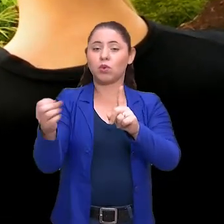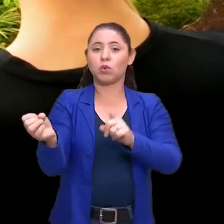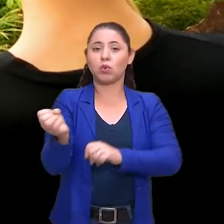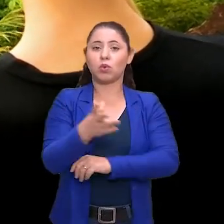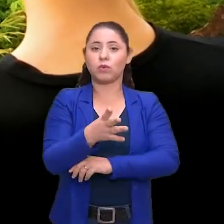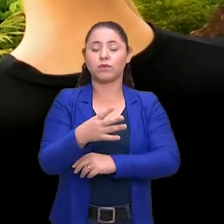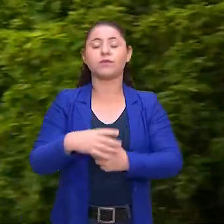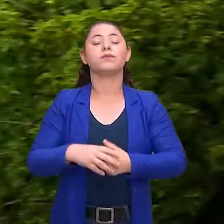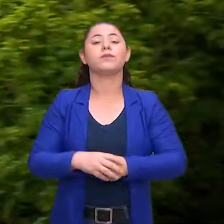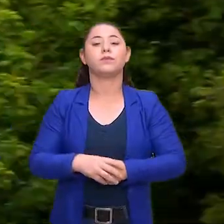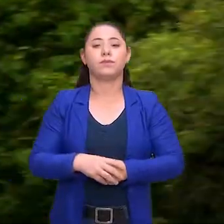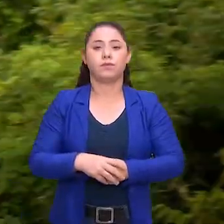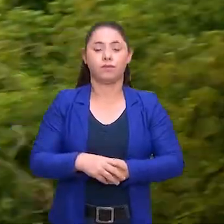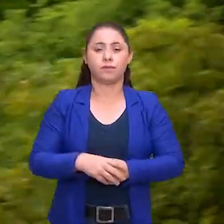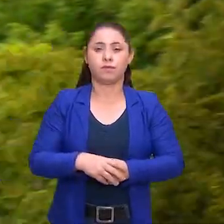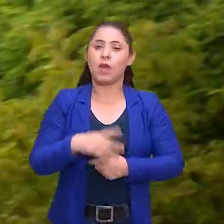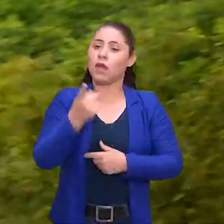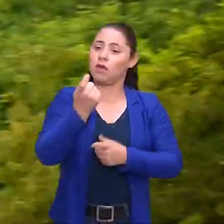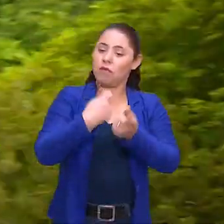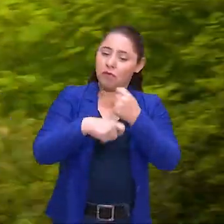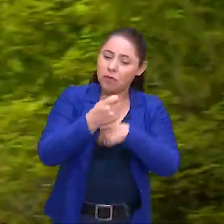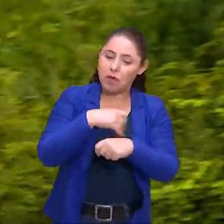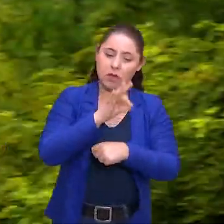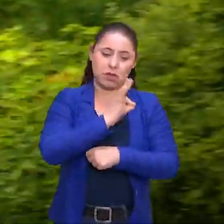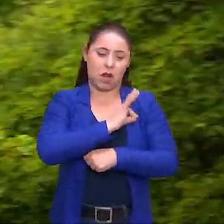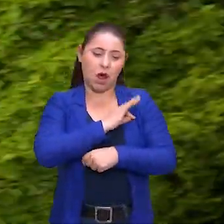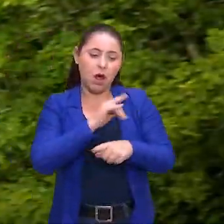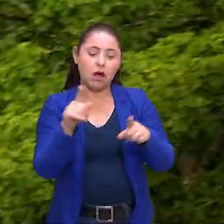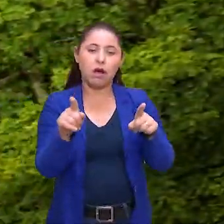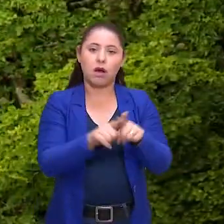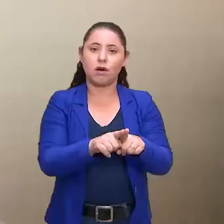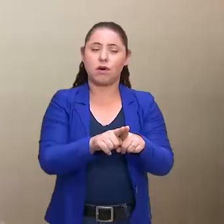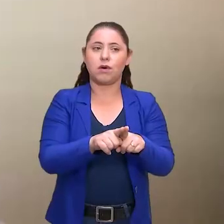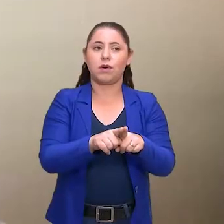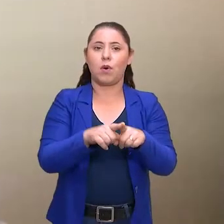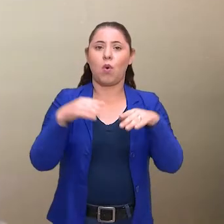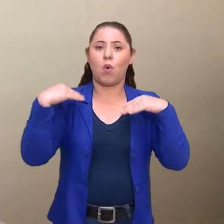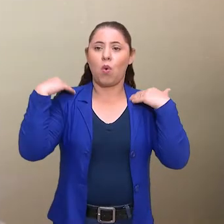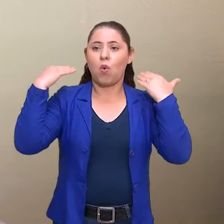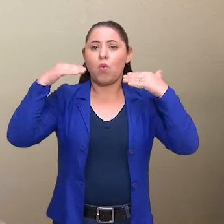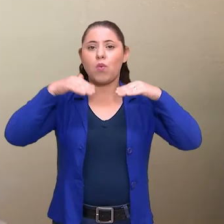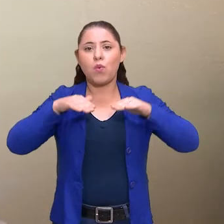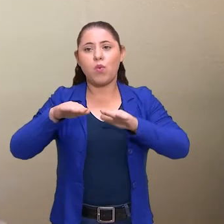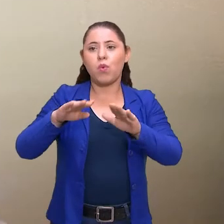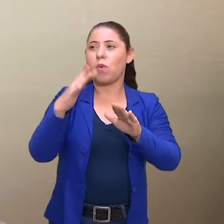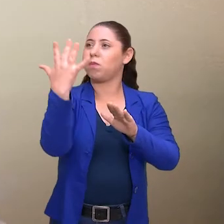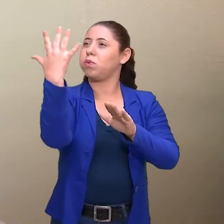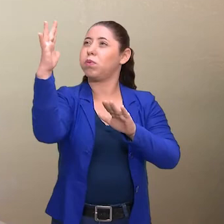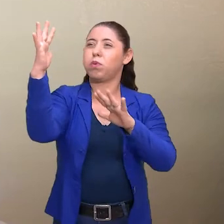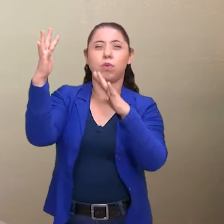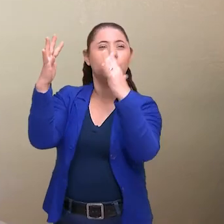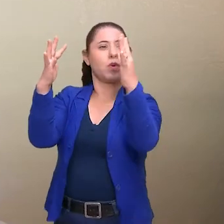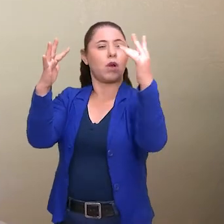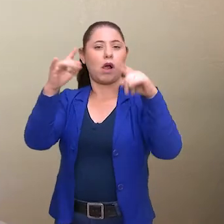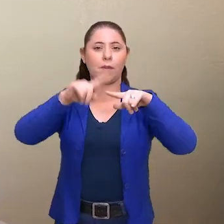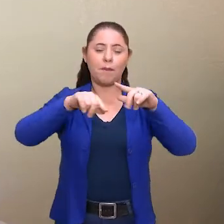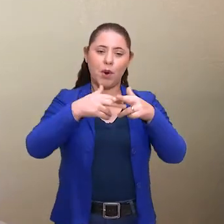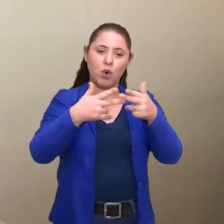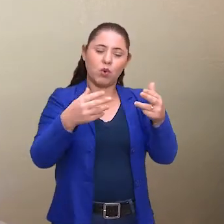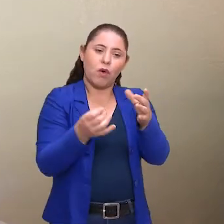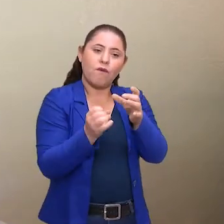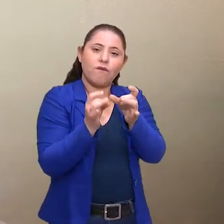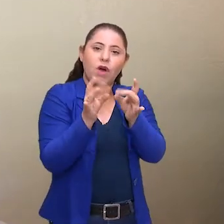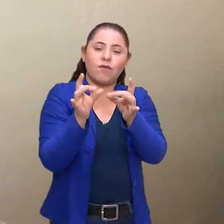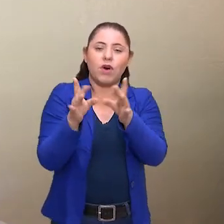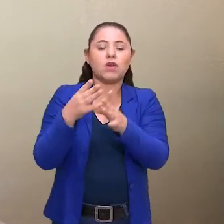novas perspectivas, né? Financeiras também, a questão do ecoturismo, produtos